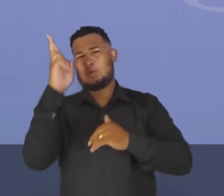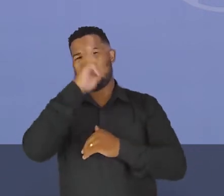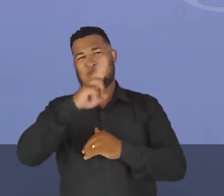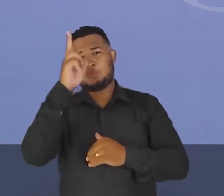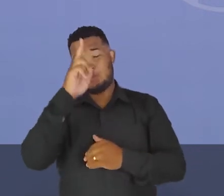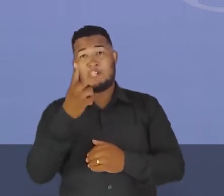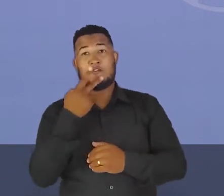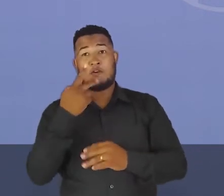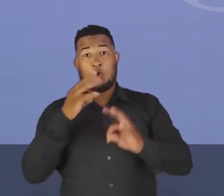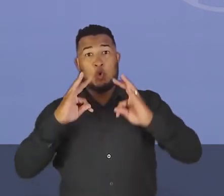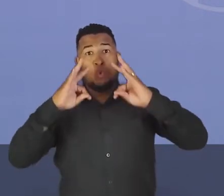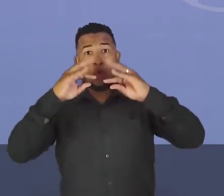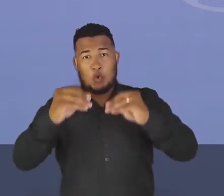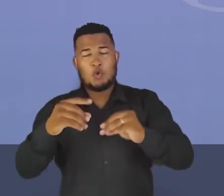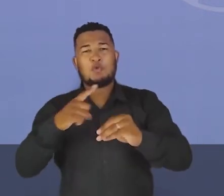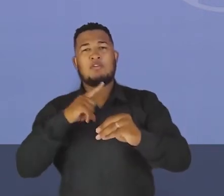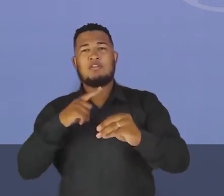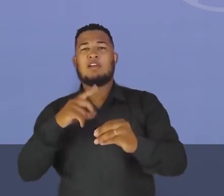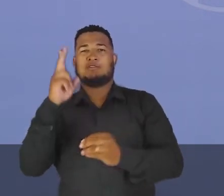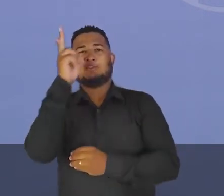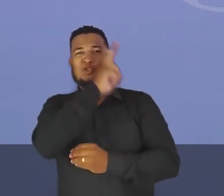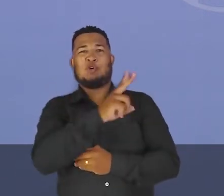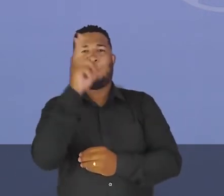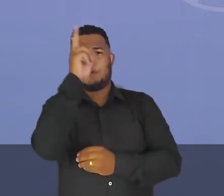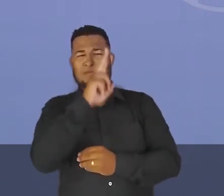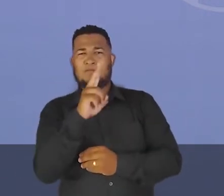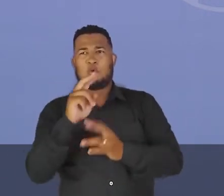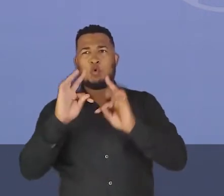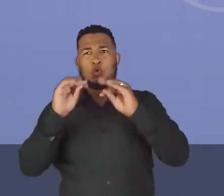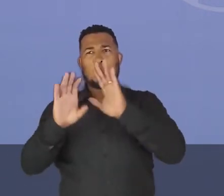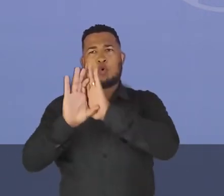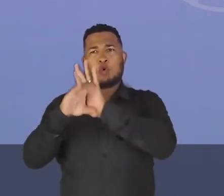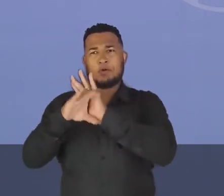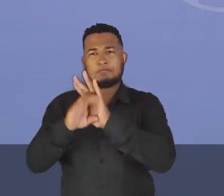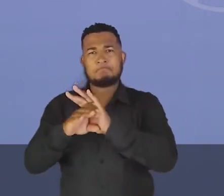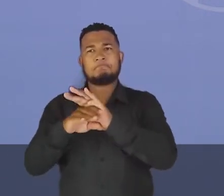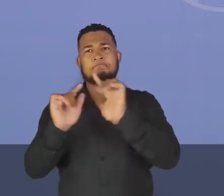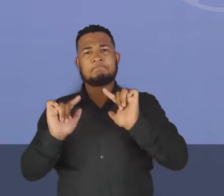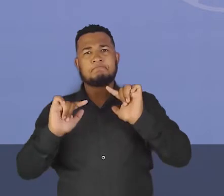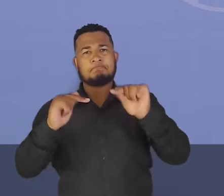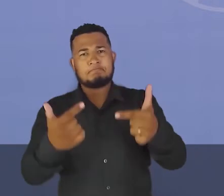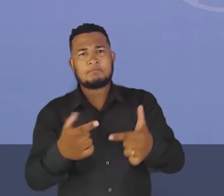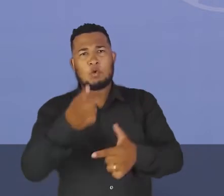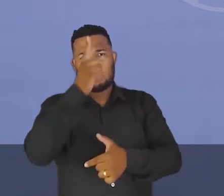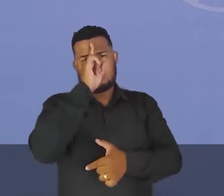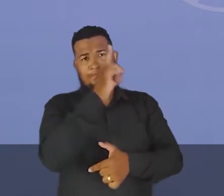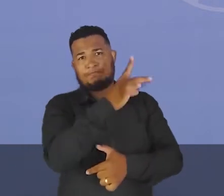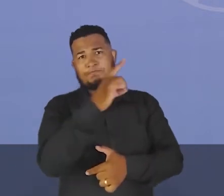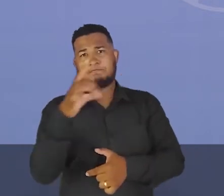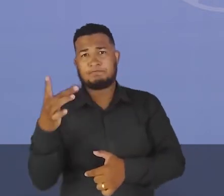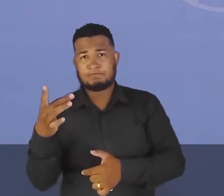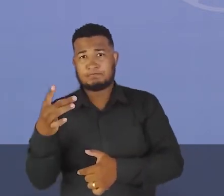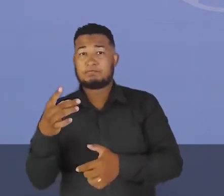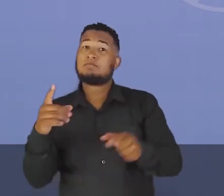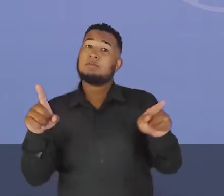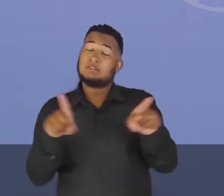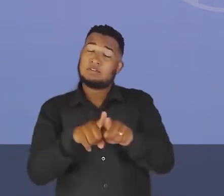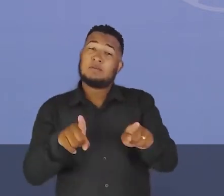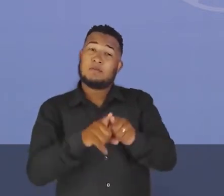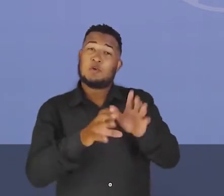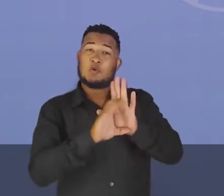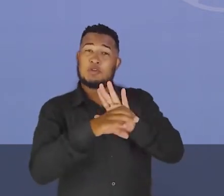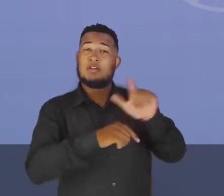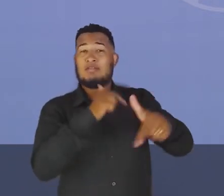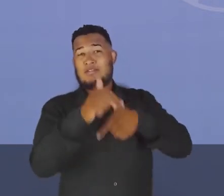nós utilizamos, os conceitos e atividades que fazemos no dia a dia, e não seria diferente com o conceito de